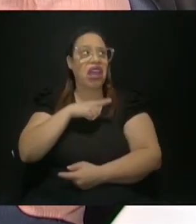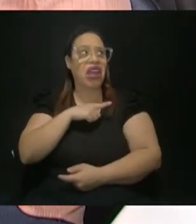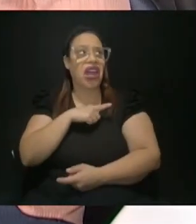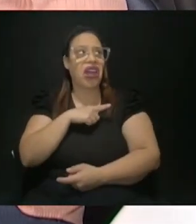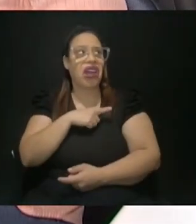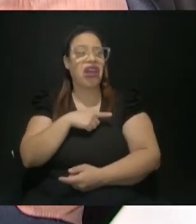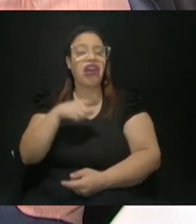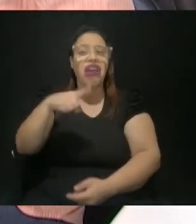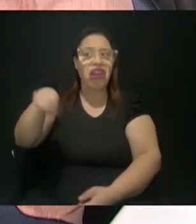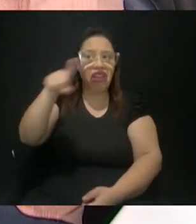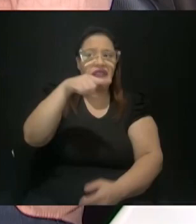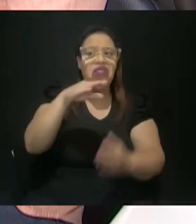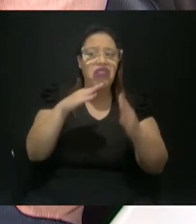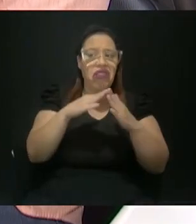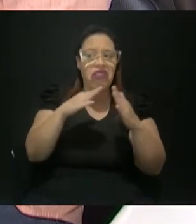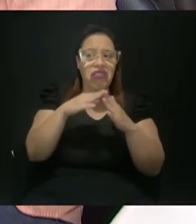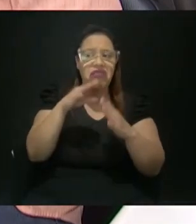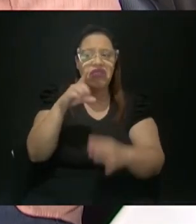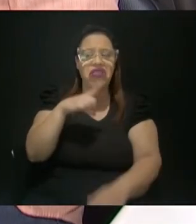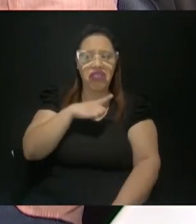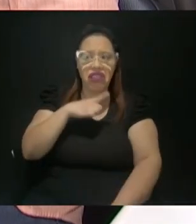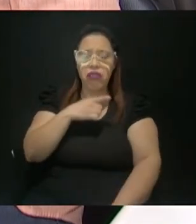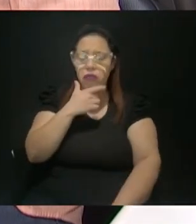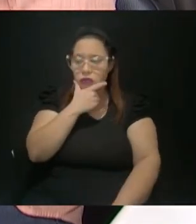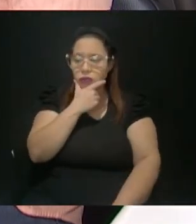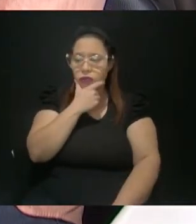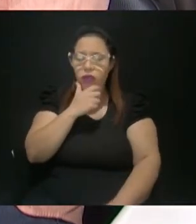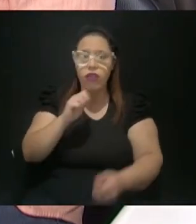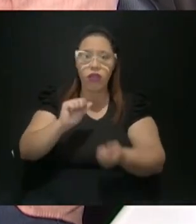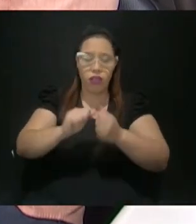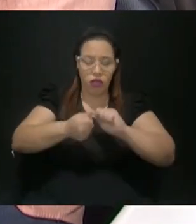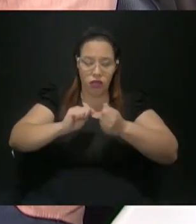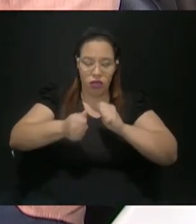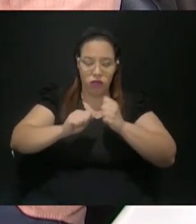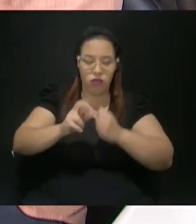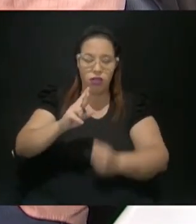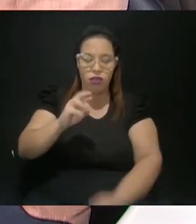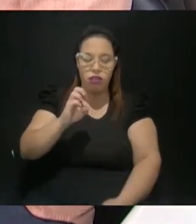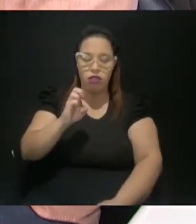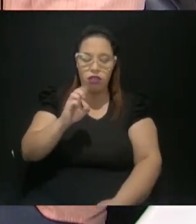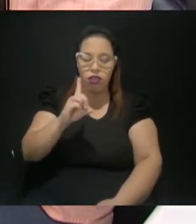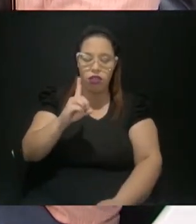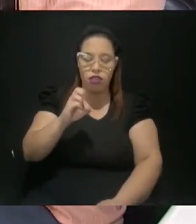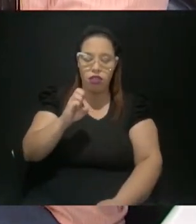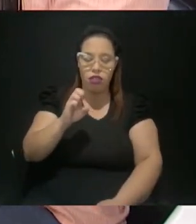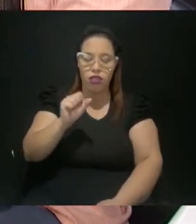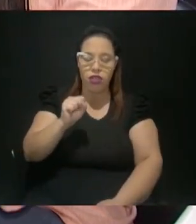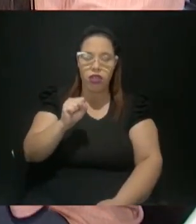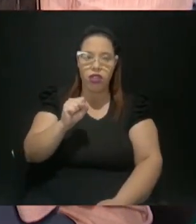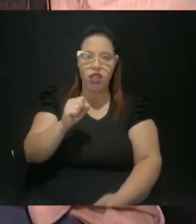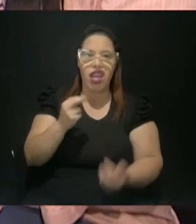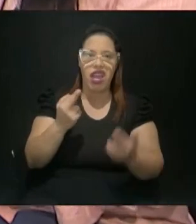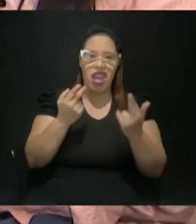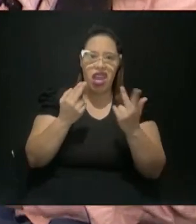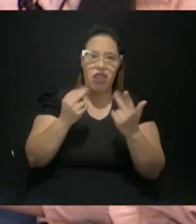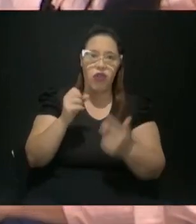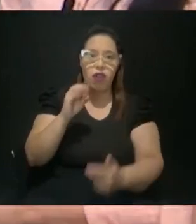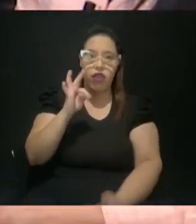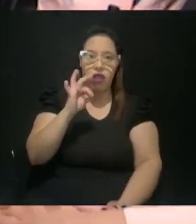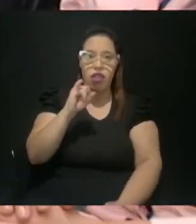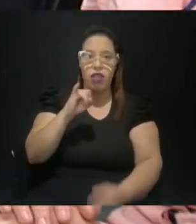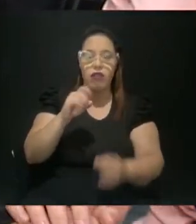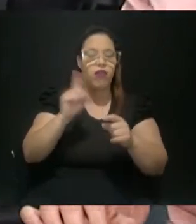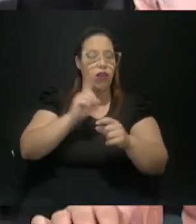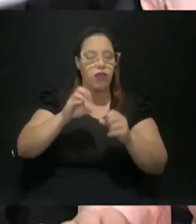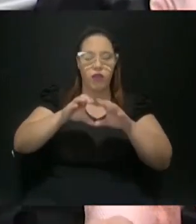casa também tem, administrador de redes é a mesma coisa que TI? Não, são coisas separadas. TI é